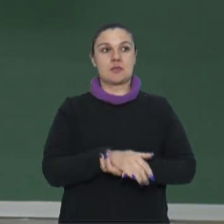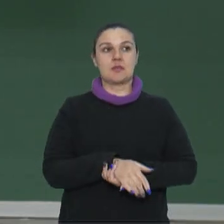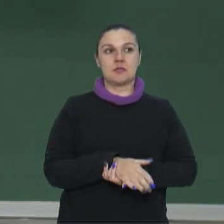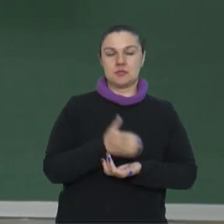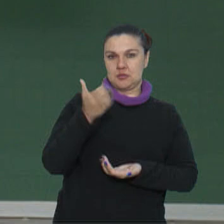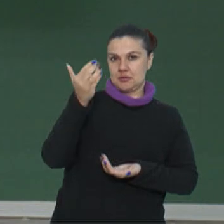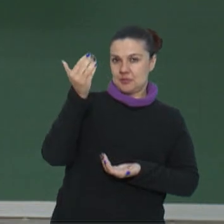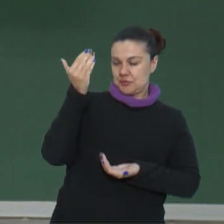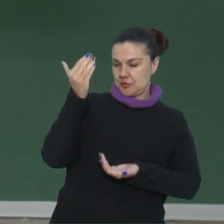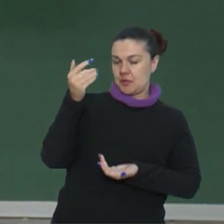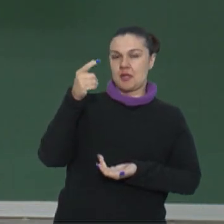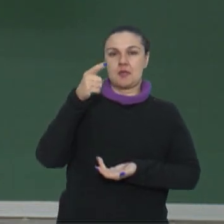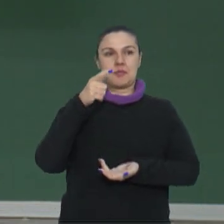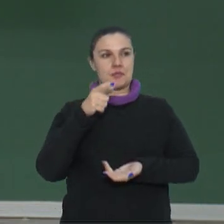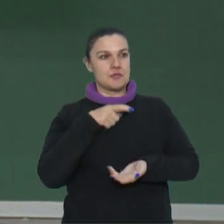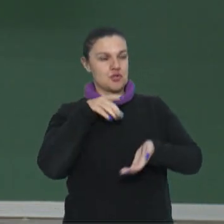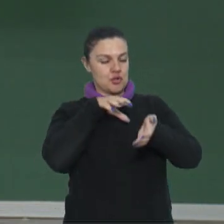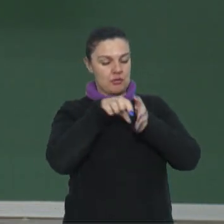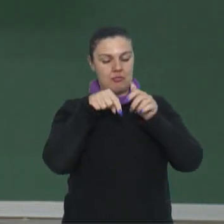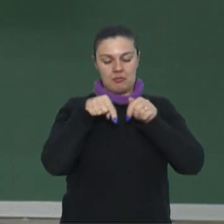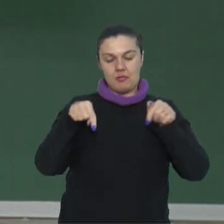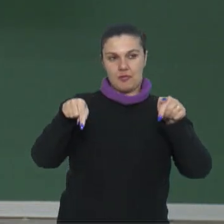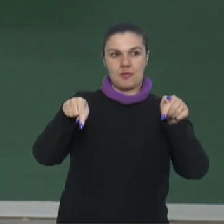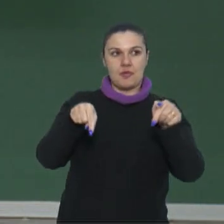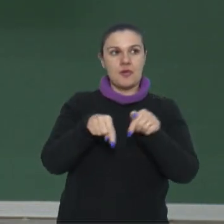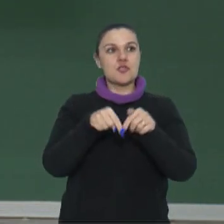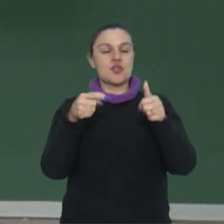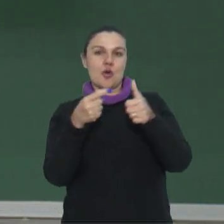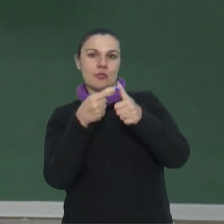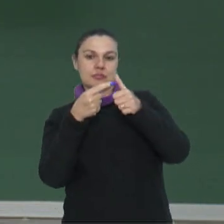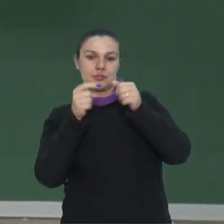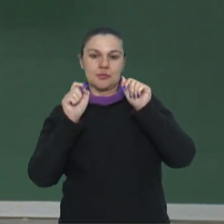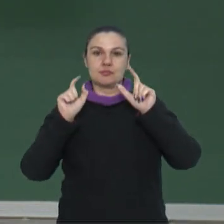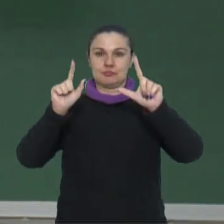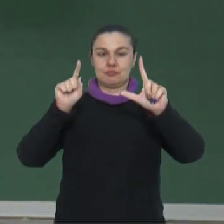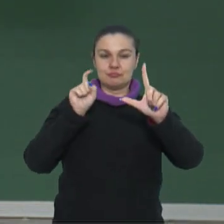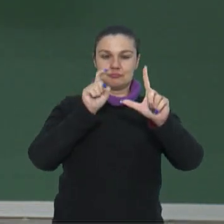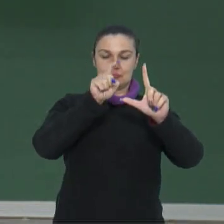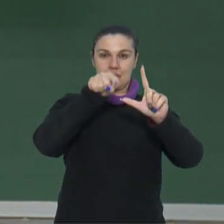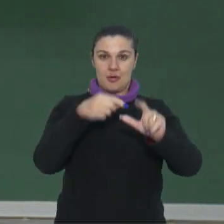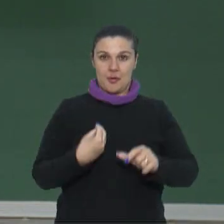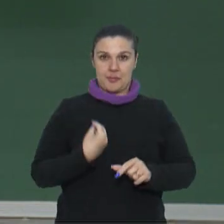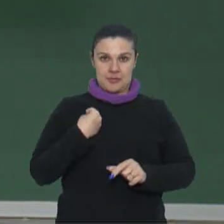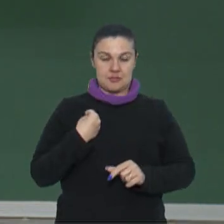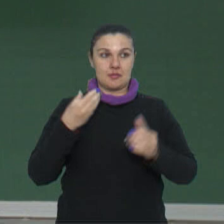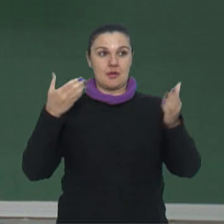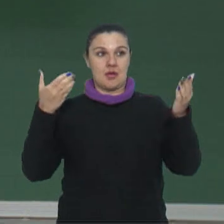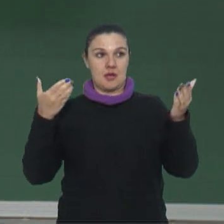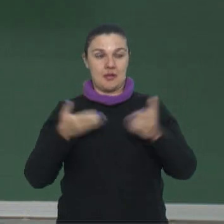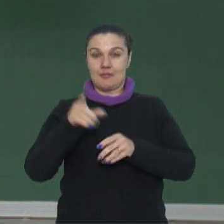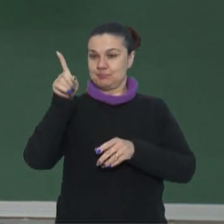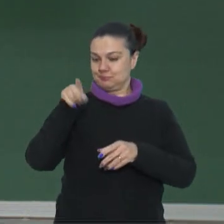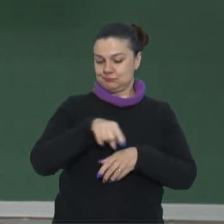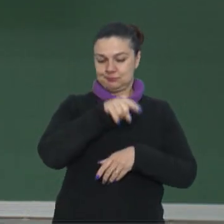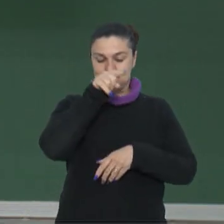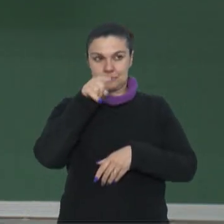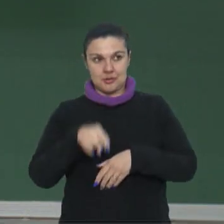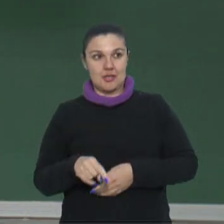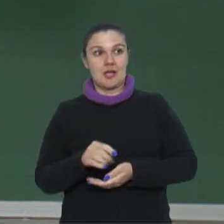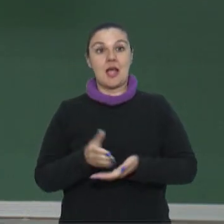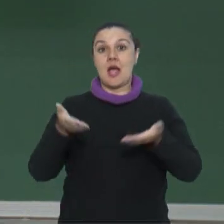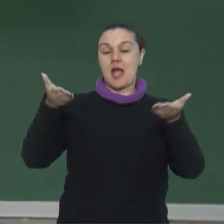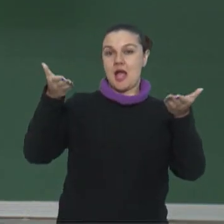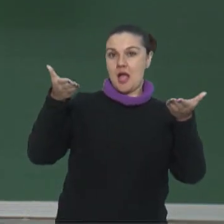antigamente nós tínhamos no sistema do Classroom o primeiro link, que era da presença. Pois bem, ele não existe mais. Agora,